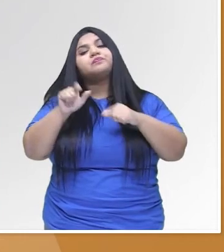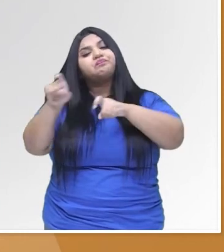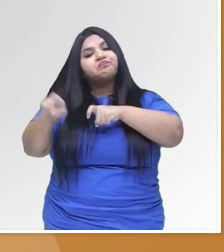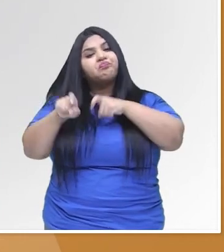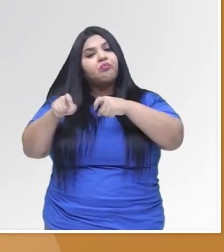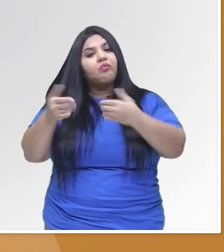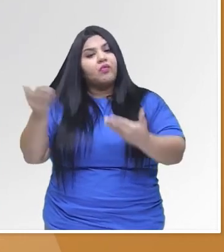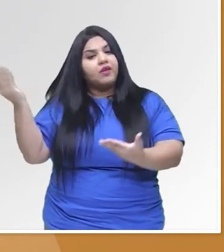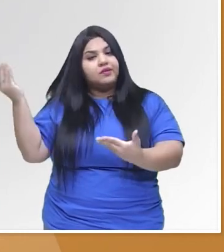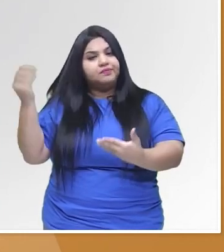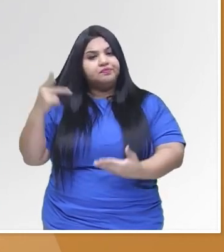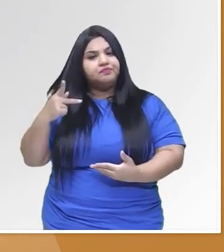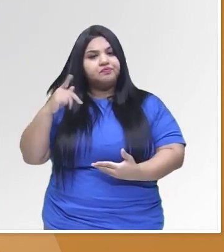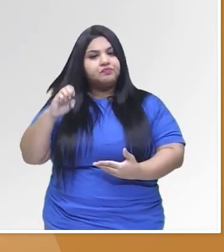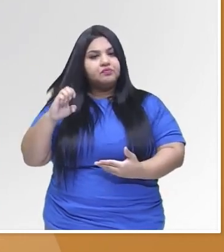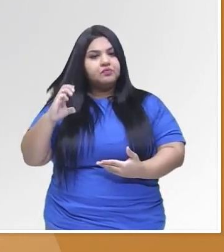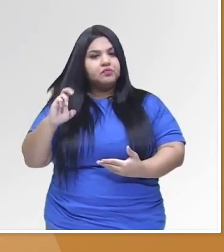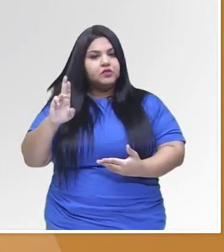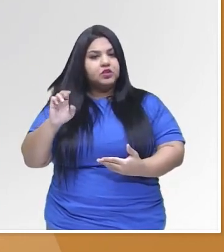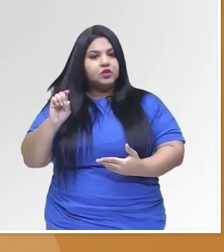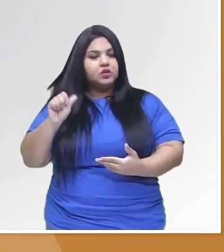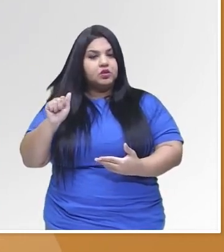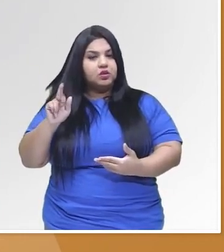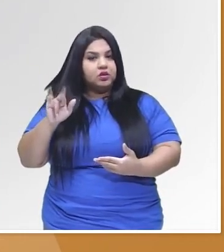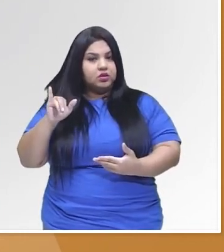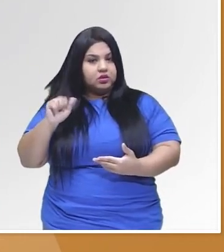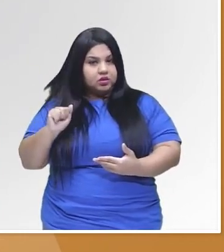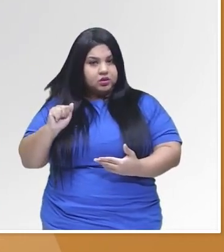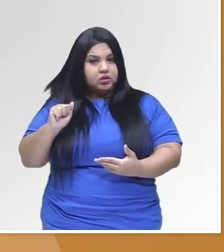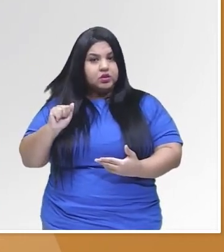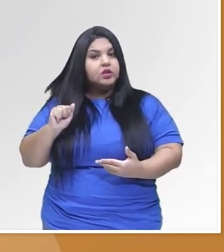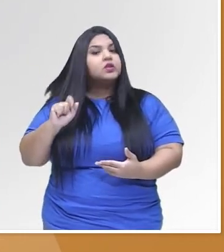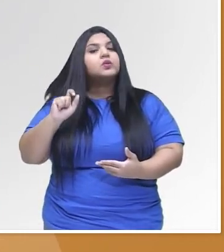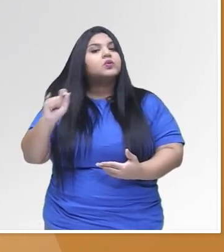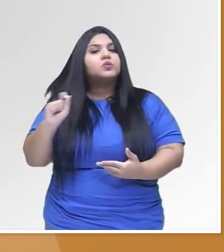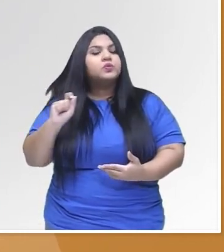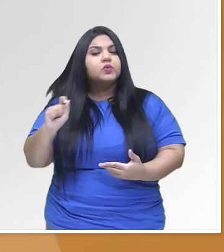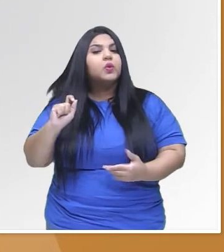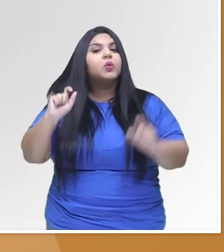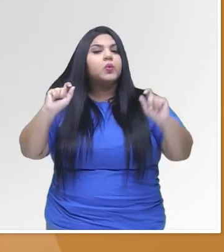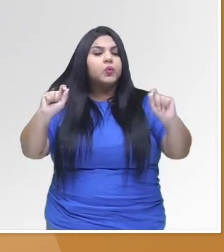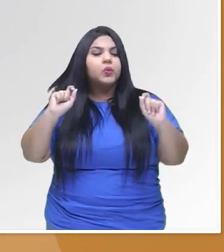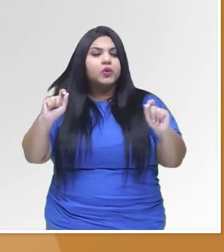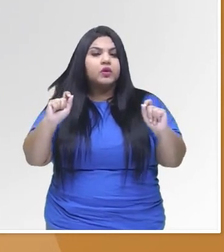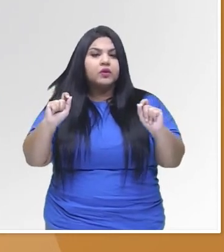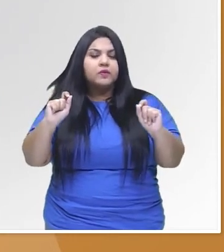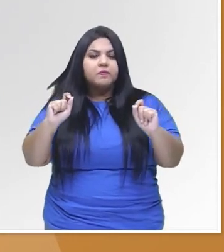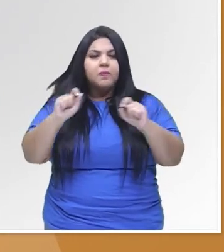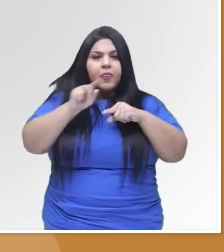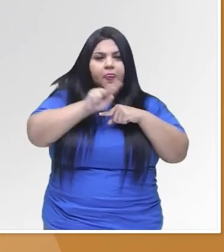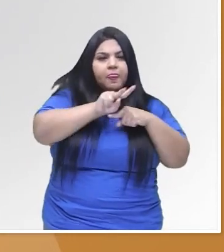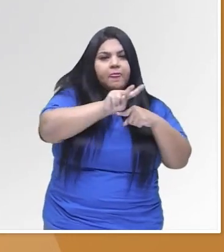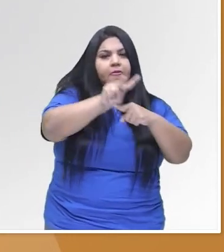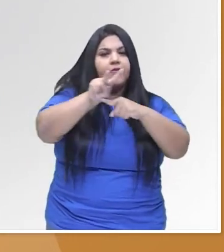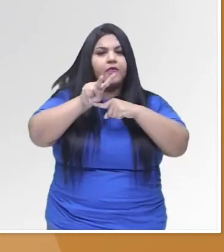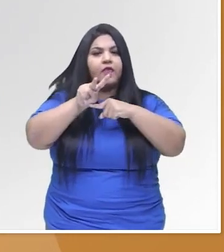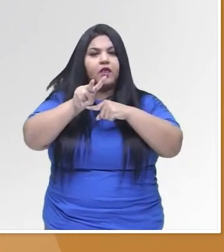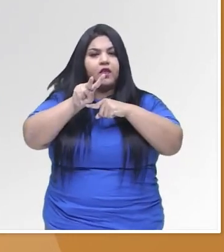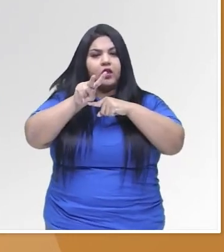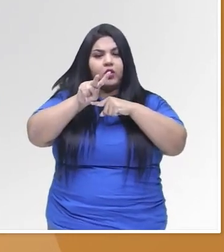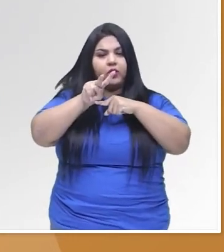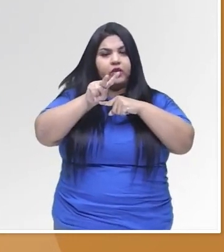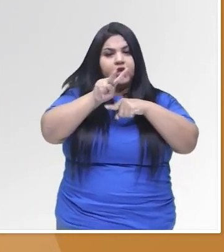lá. Conhecendo também sobre a pecuária, se destaca-se ali, né, na região, como a gente já falou, a criação